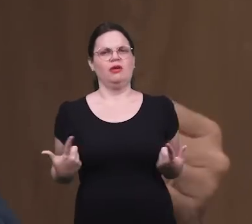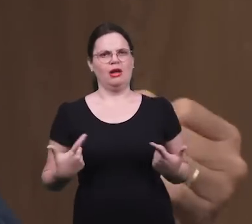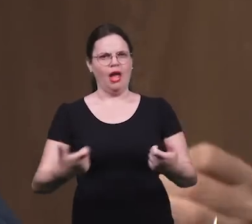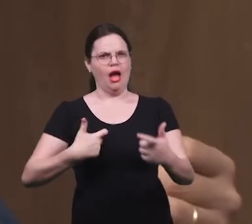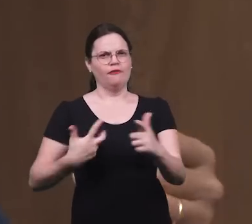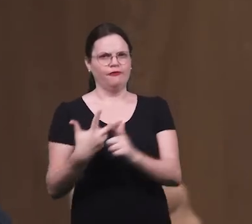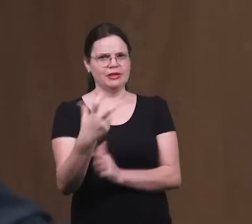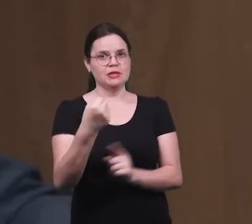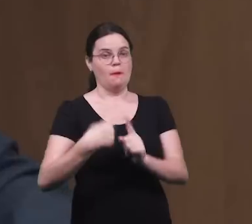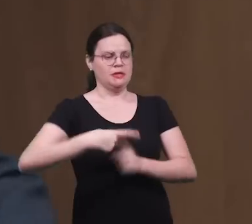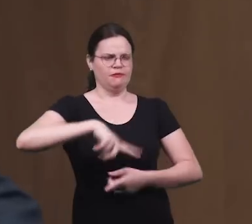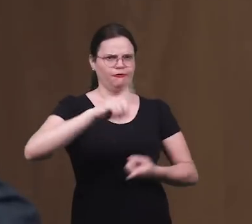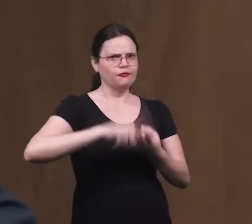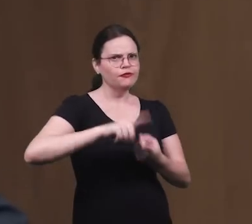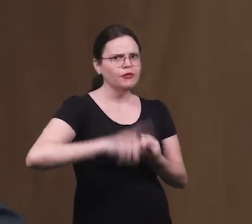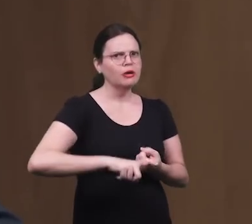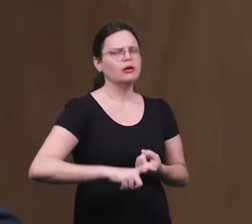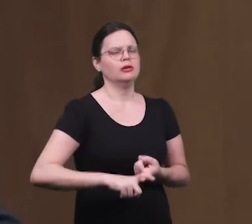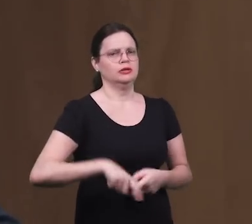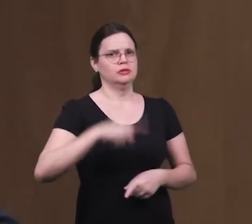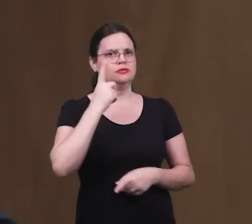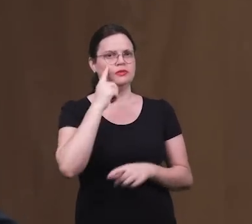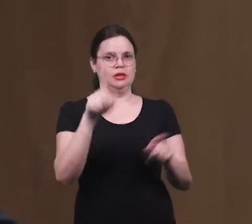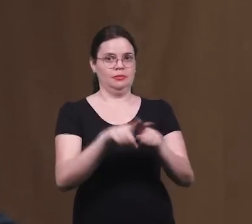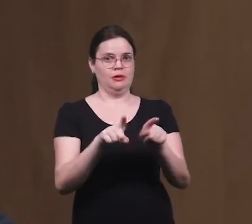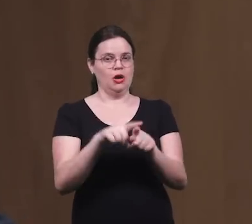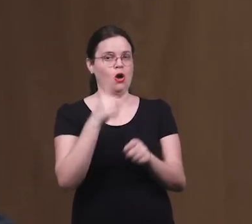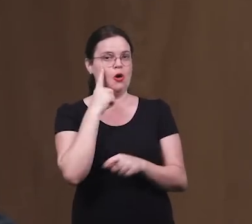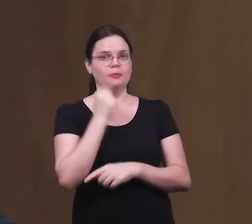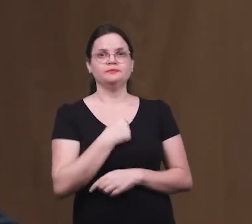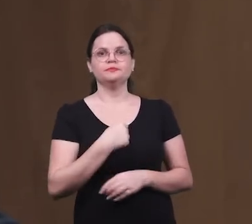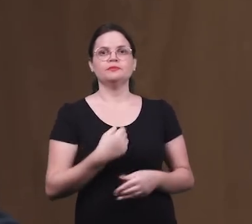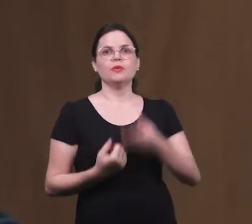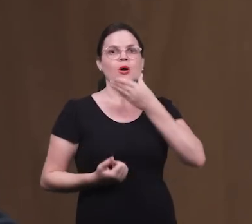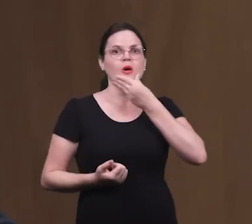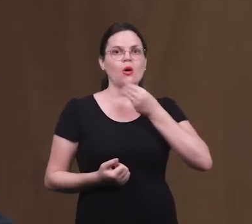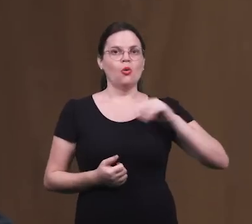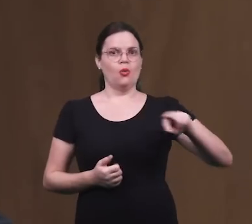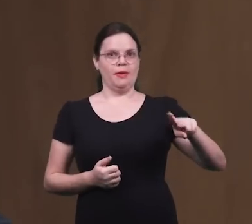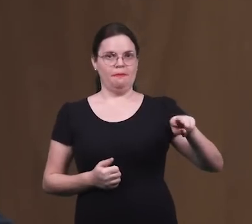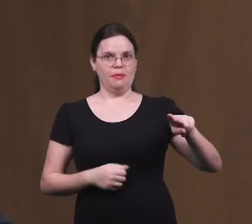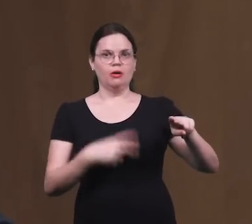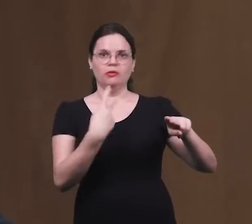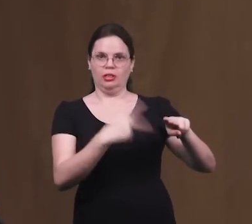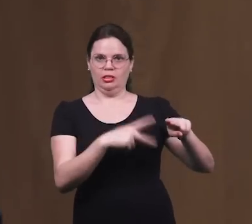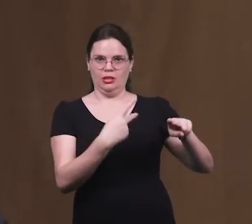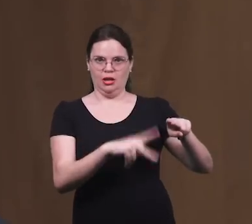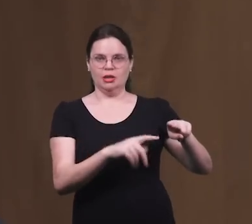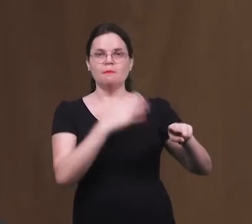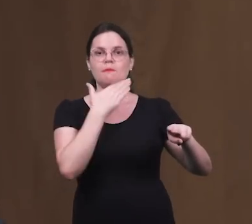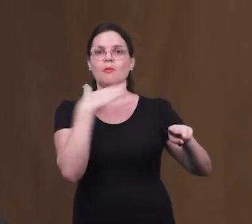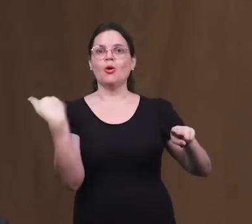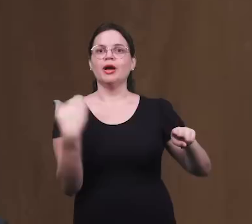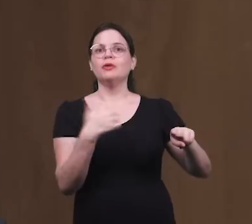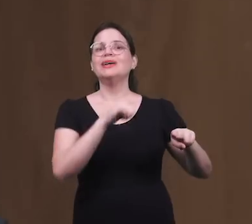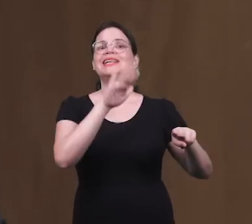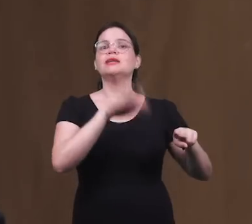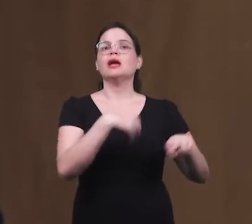Você tem, por exemplo, o irmão de Joabe foi morto por Abner, que era general do rei